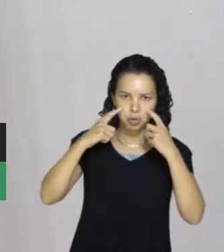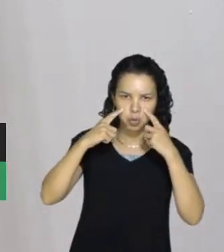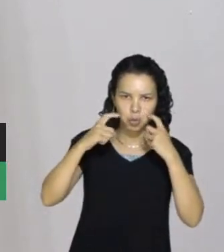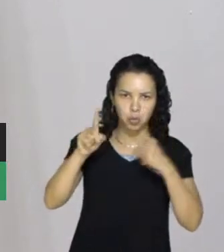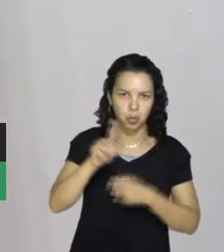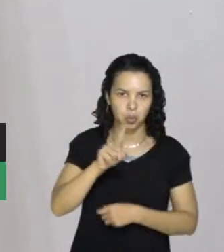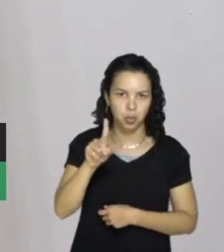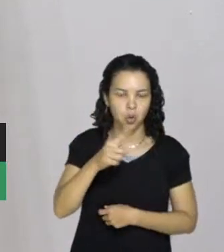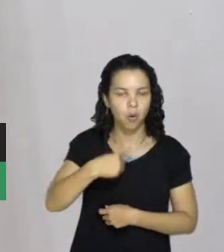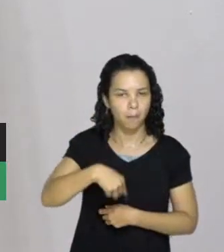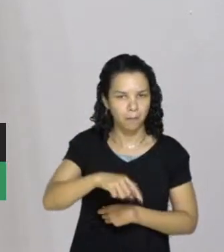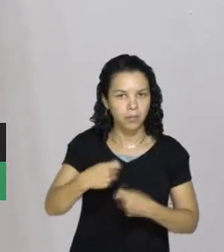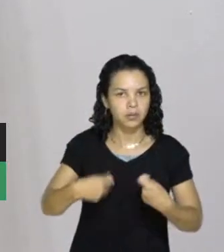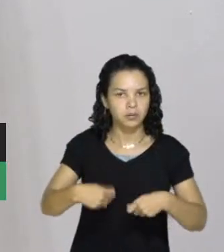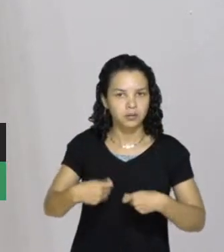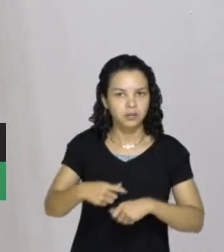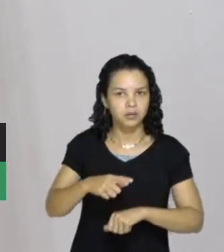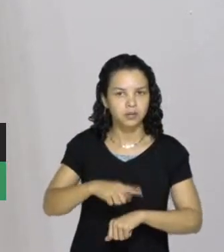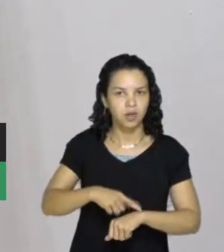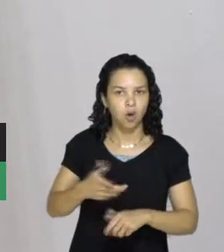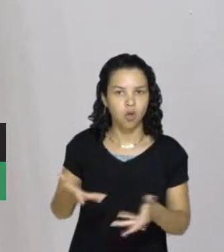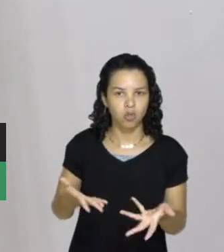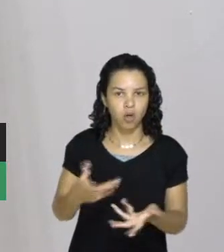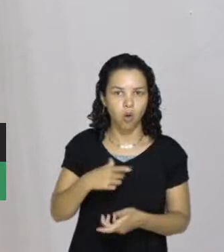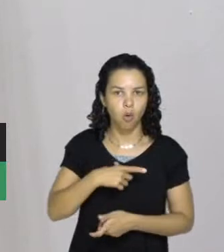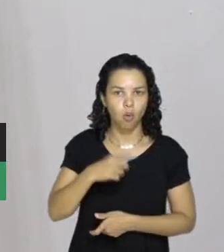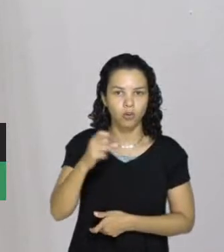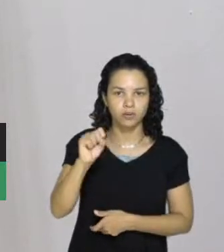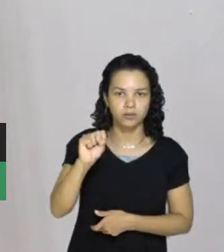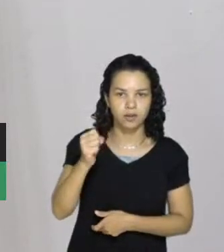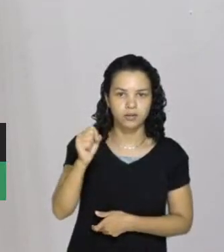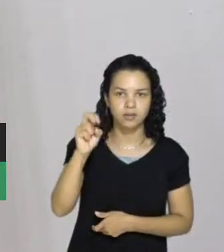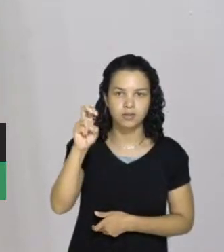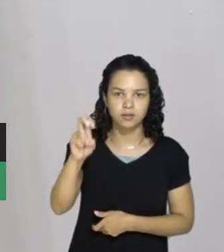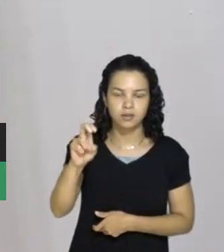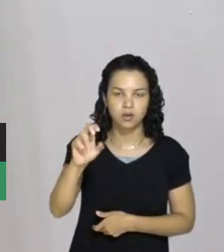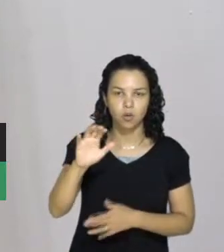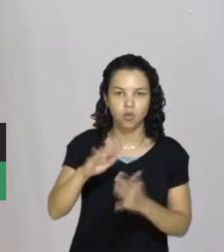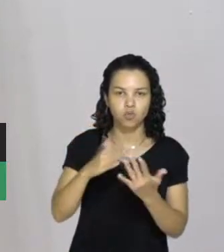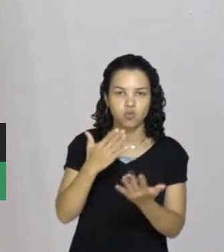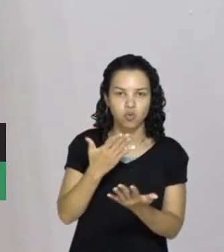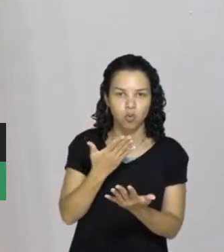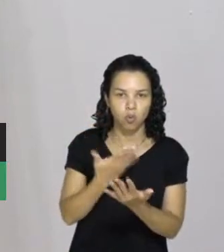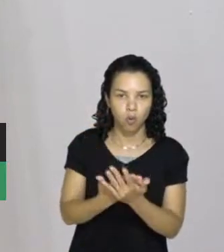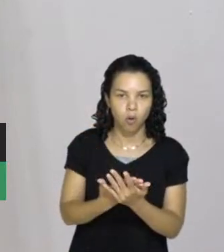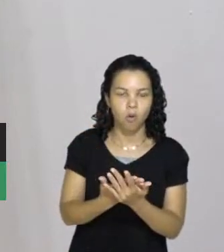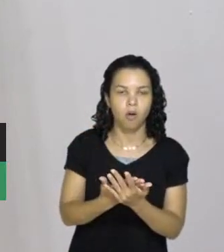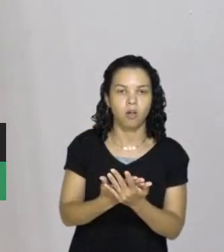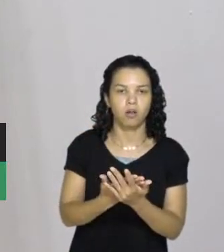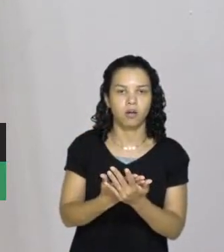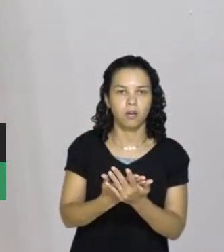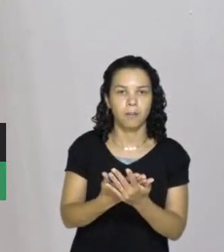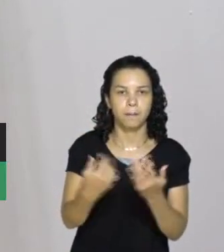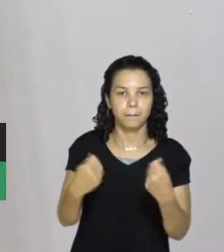temos hoje 85% das escolas estaduais que precisam de reformas.